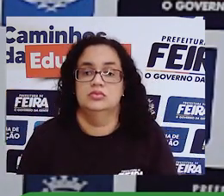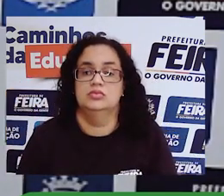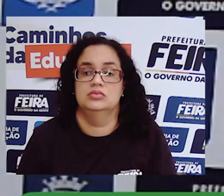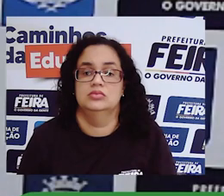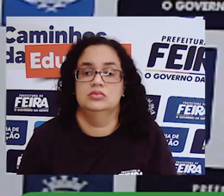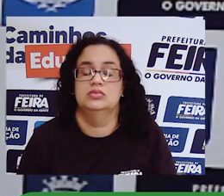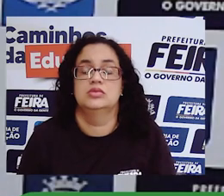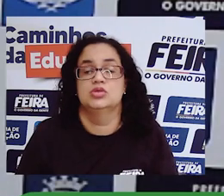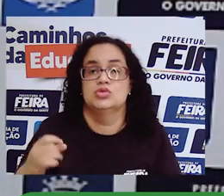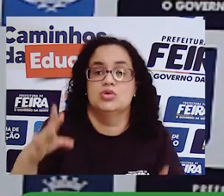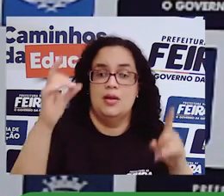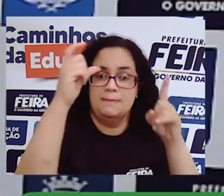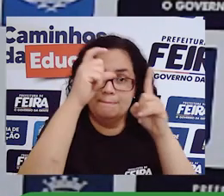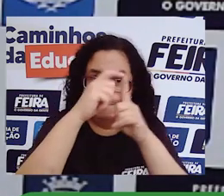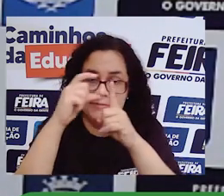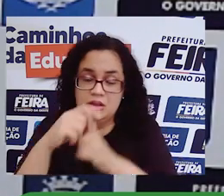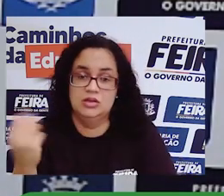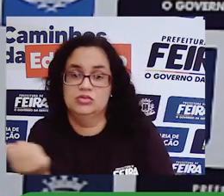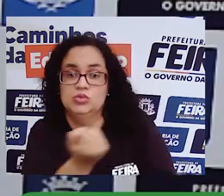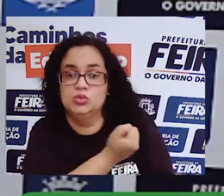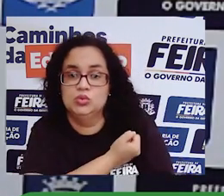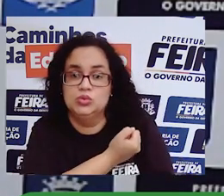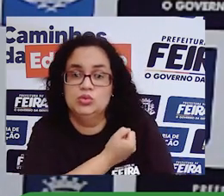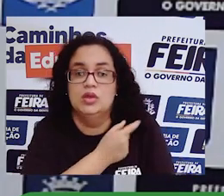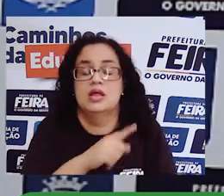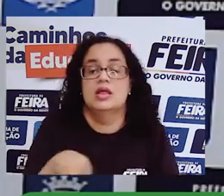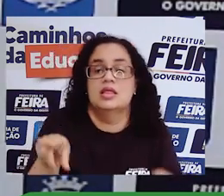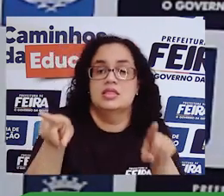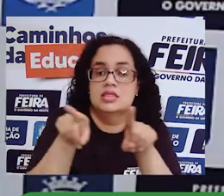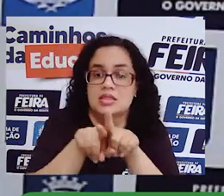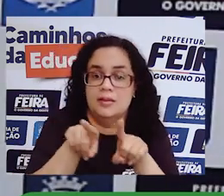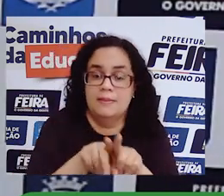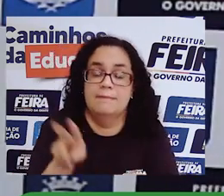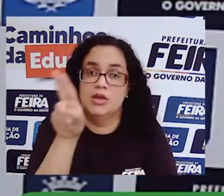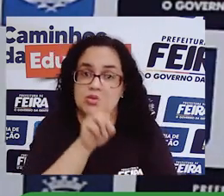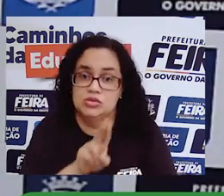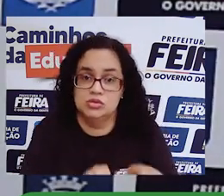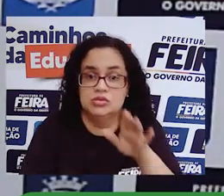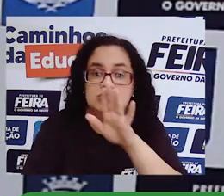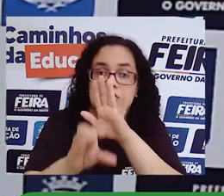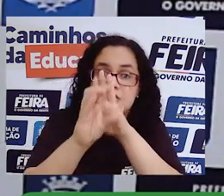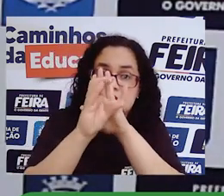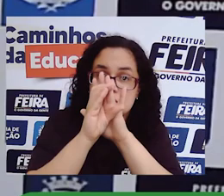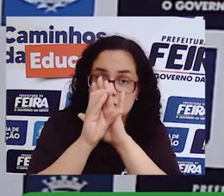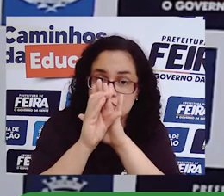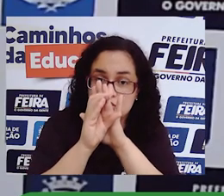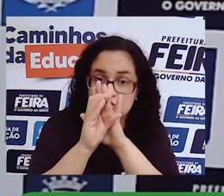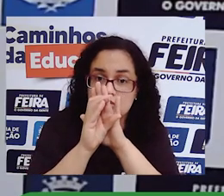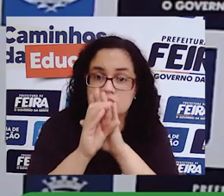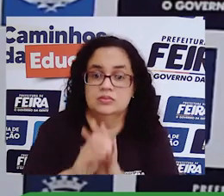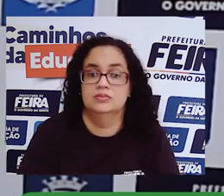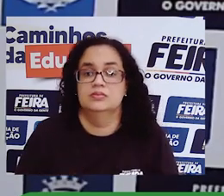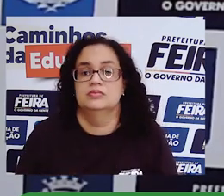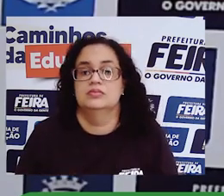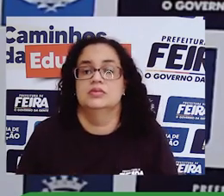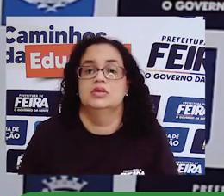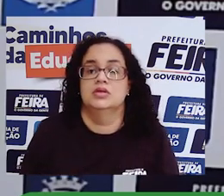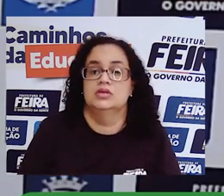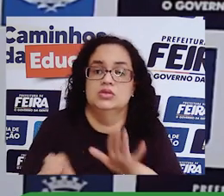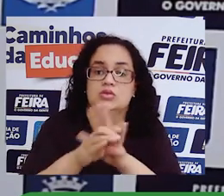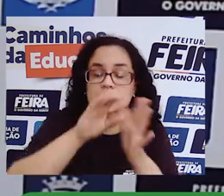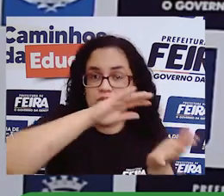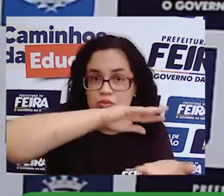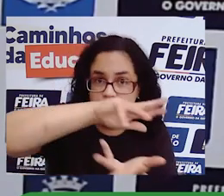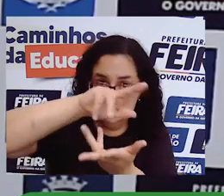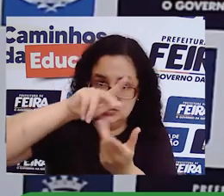só as palavras e os números, a gente também utiliza os símbolos e os símbolos universais, não